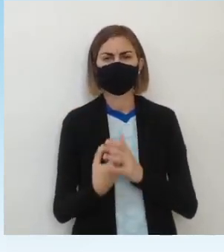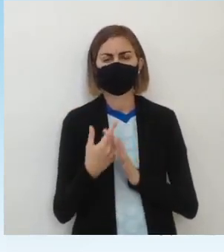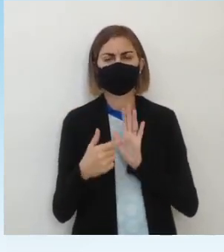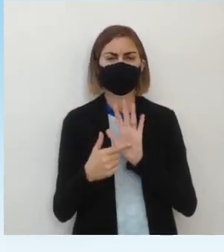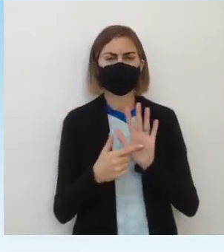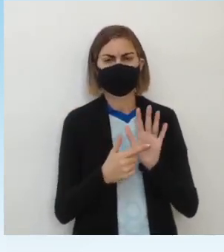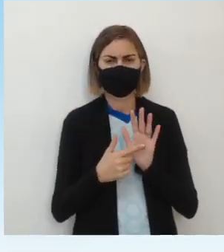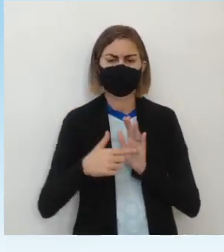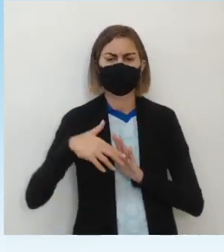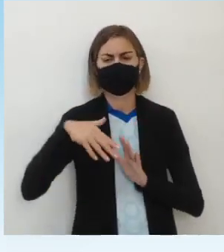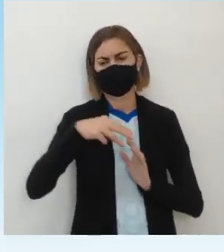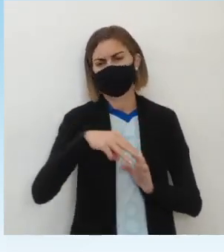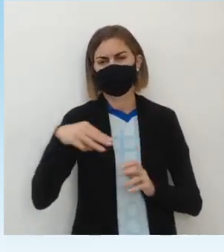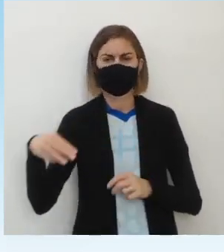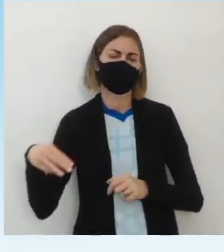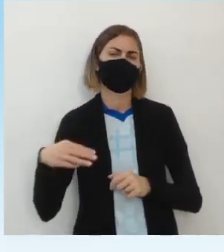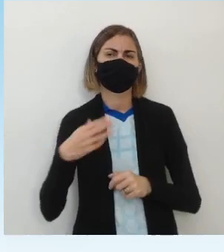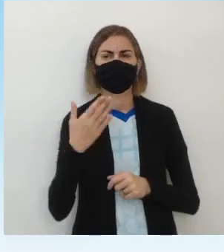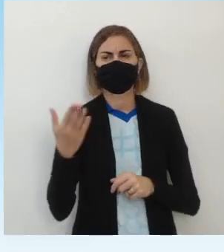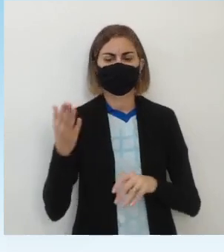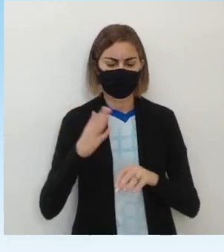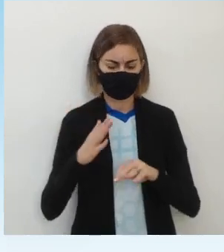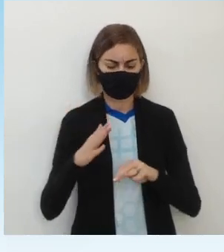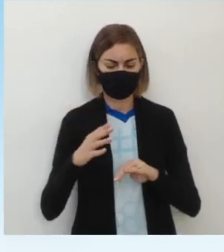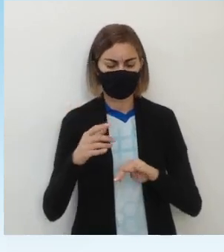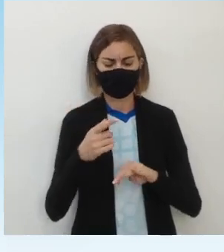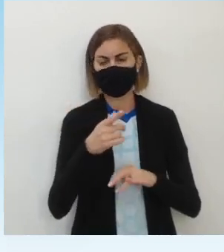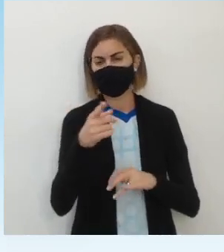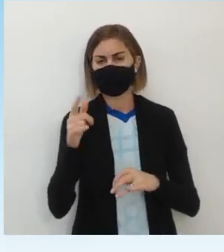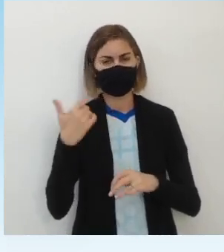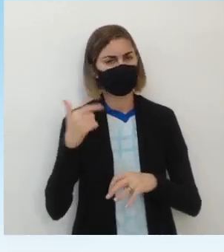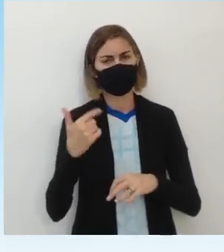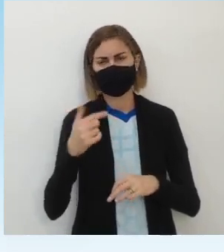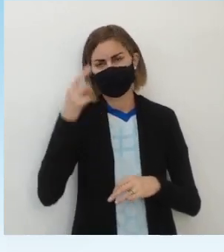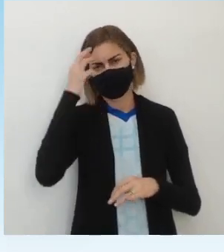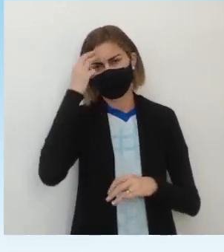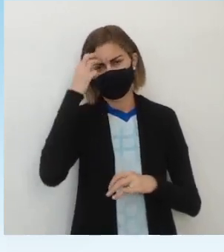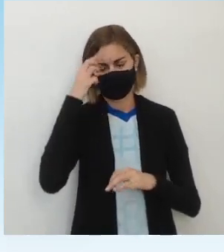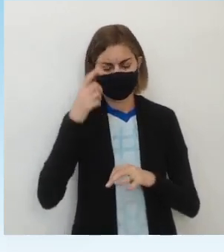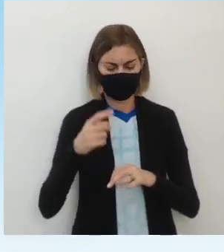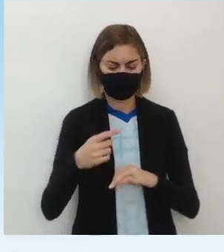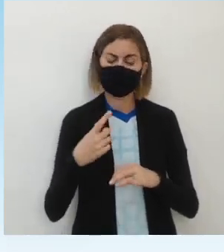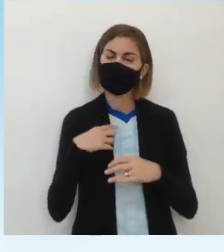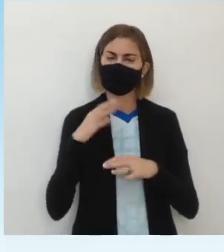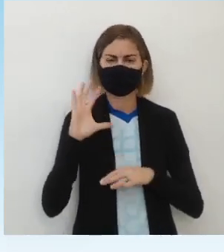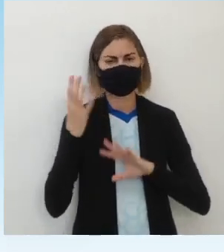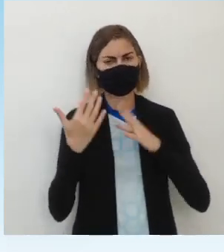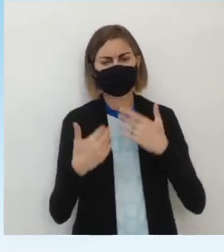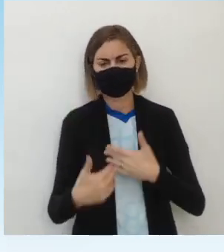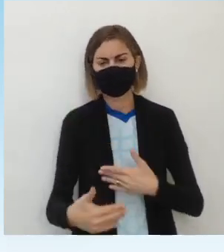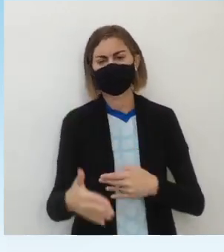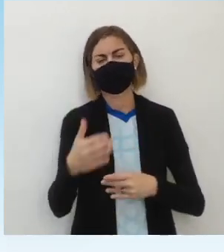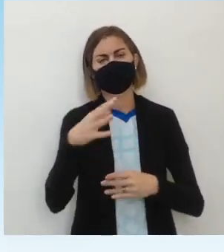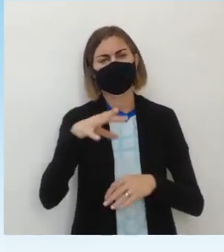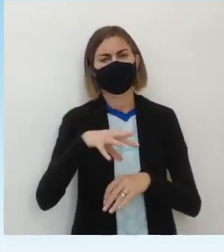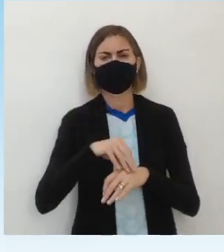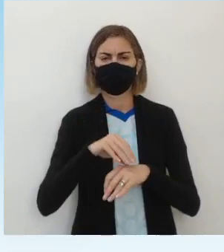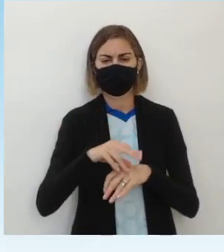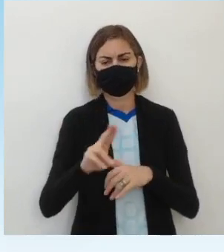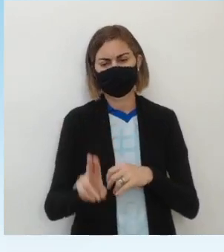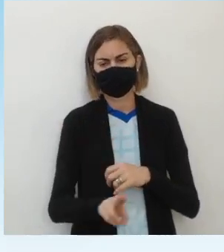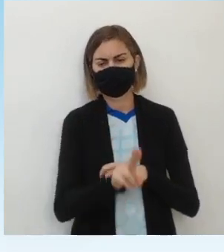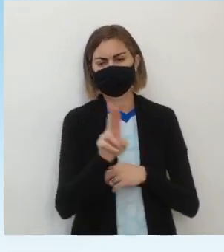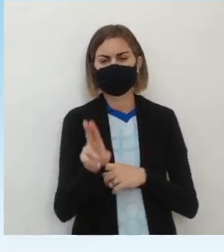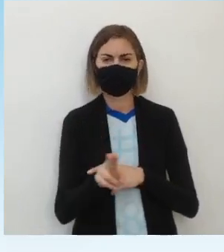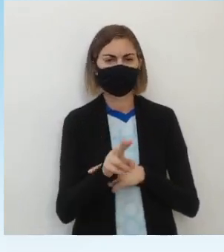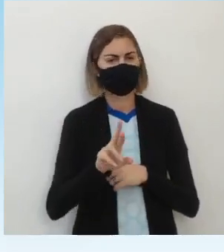Então, massa molar dos elementos ou das substâncias você não tem que memorizar. Eventualmente a gente acaba decorando de tanto usá-los,